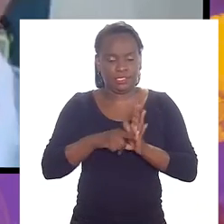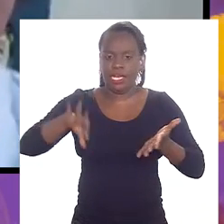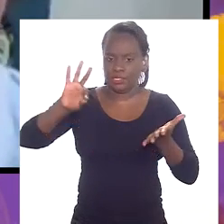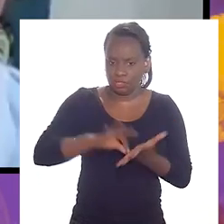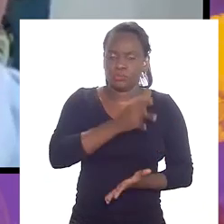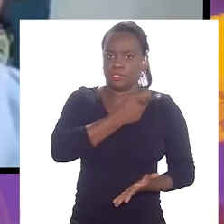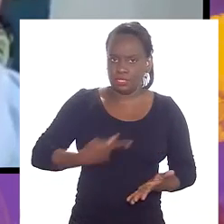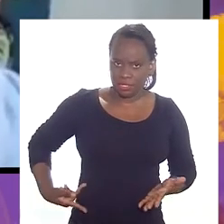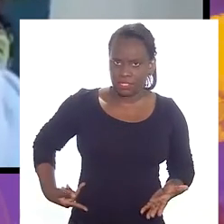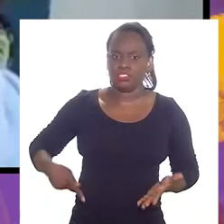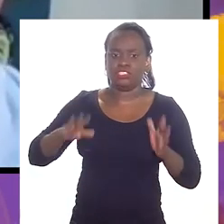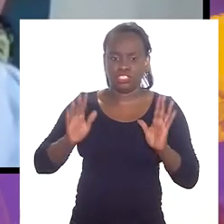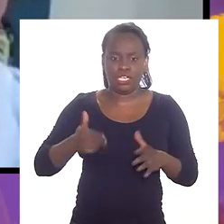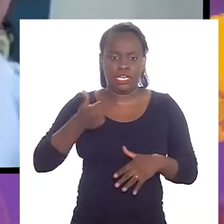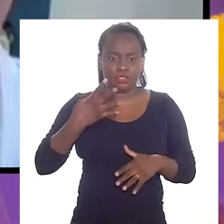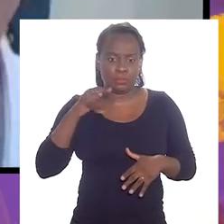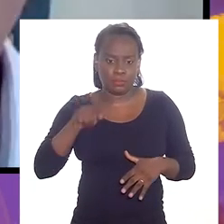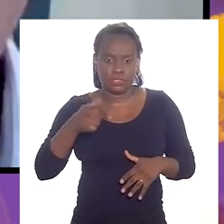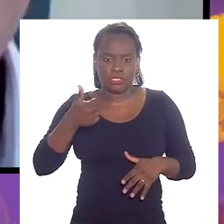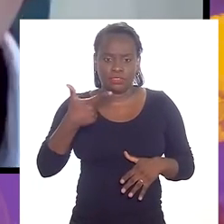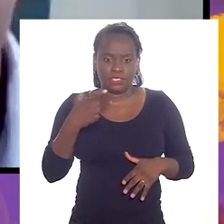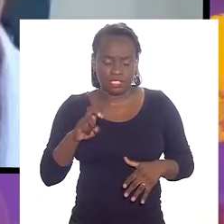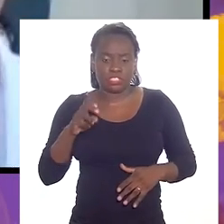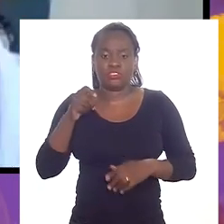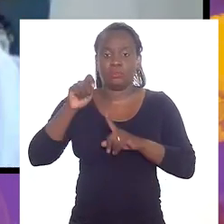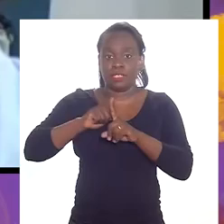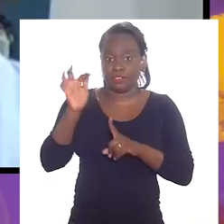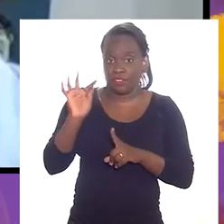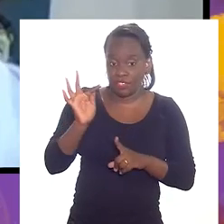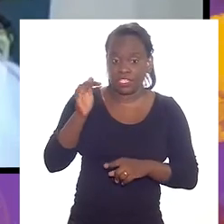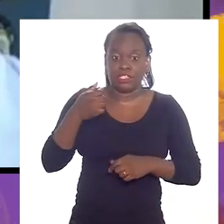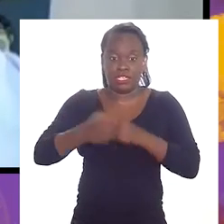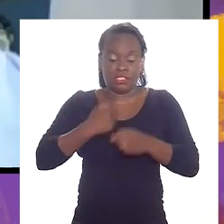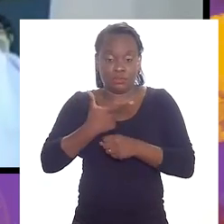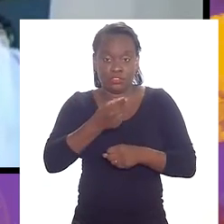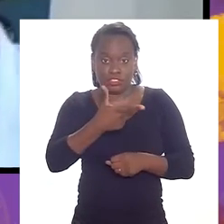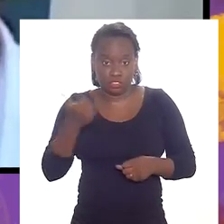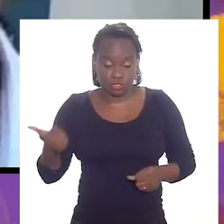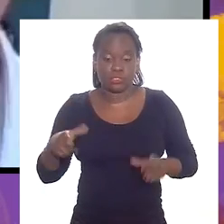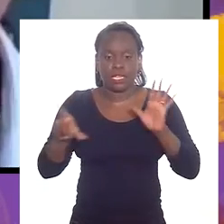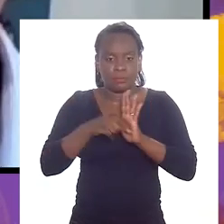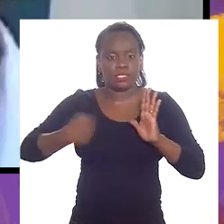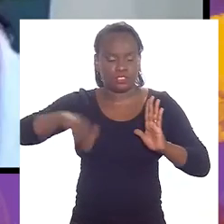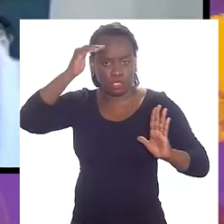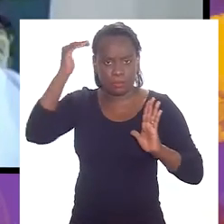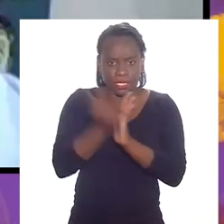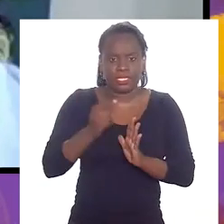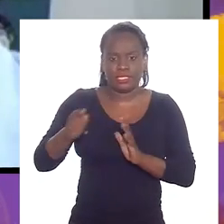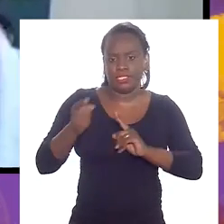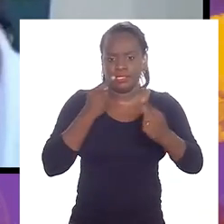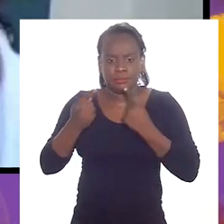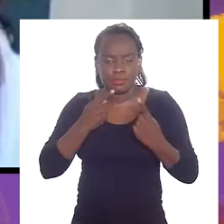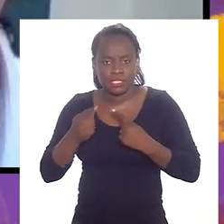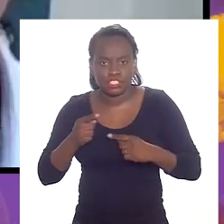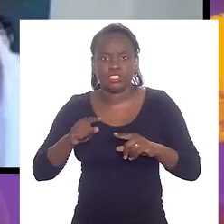a lei assinada pelo presidente da república 14125 de Fevereiro desse ano uma lei que tem que ser cumprida uma lei que